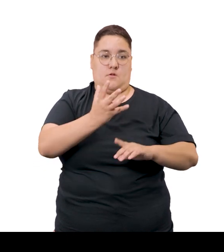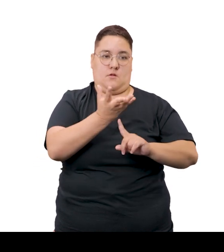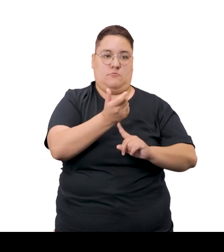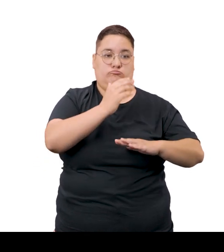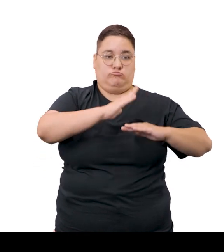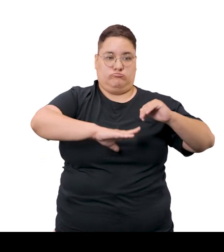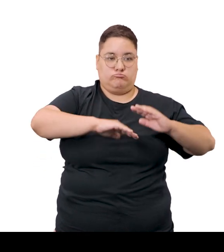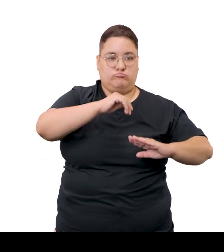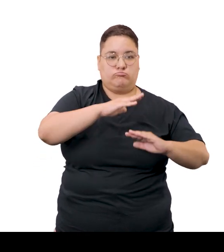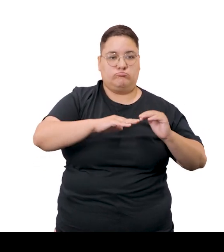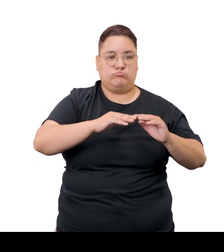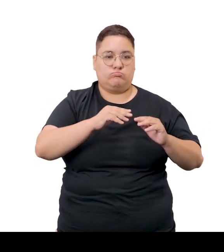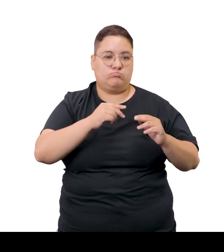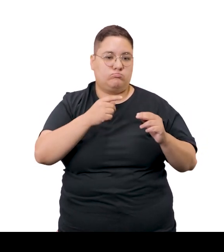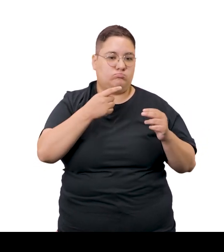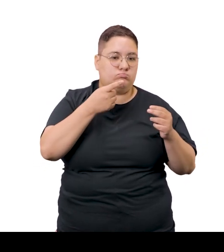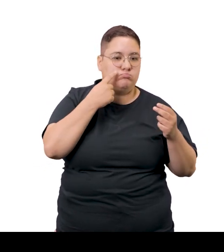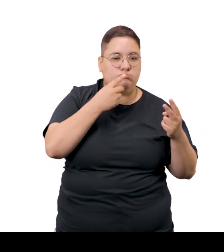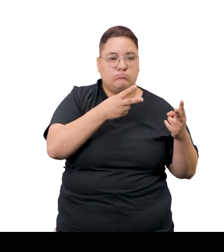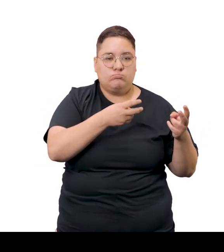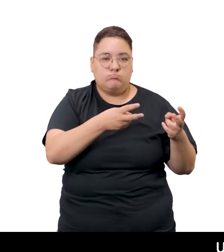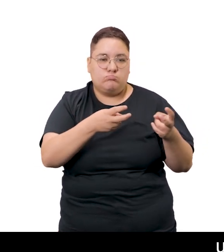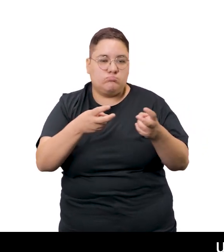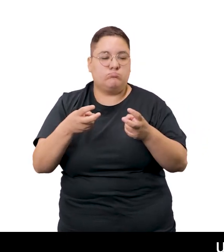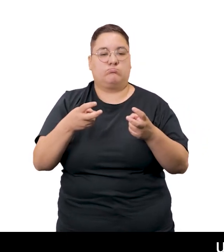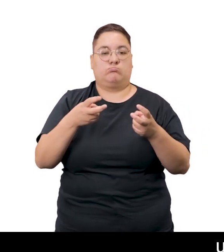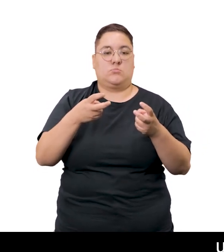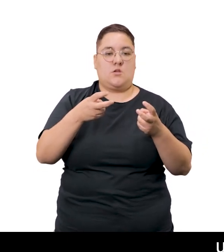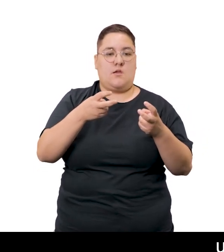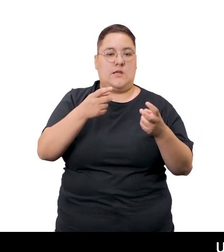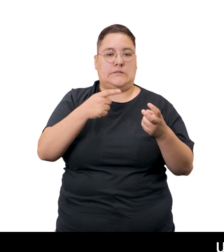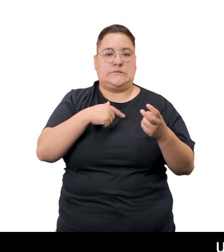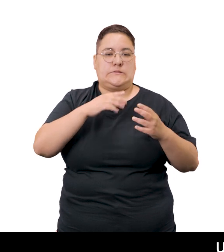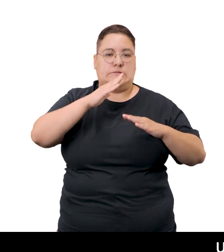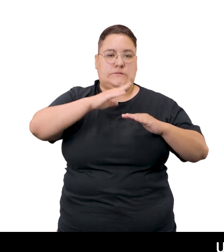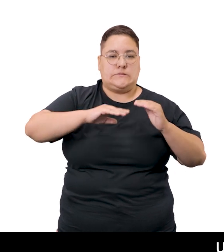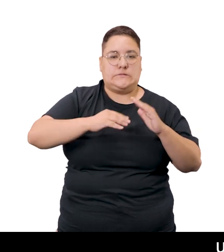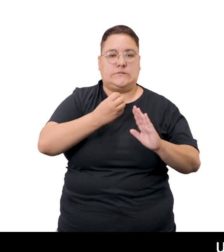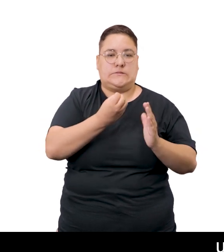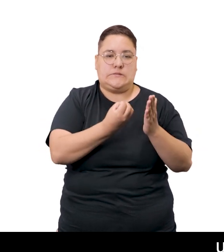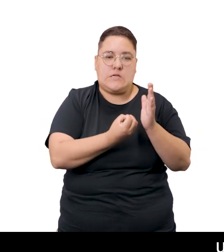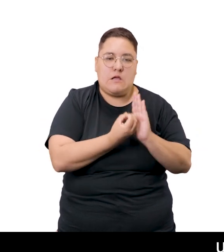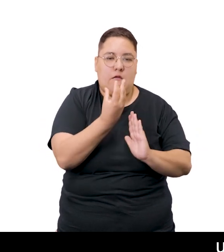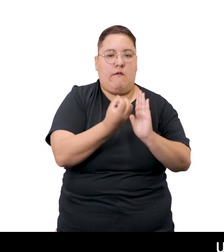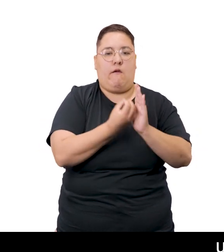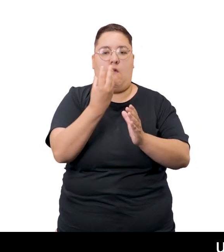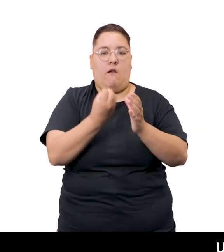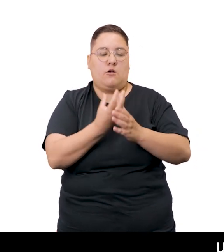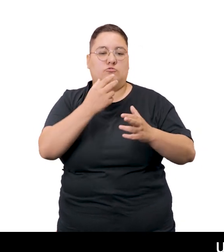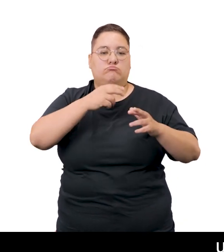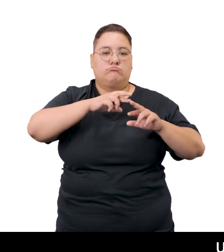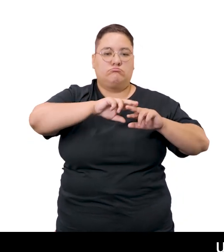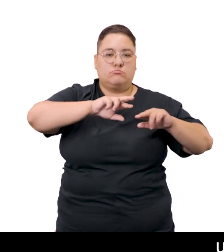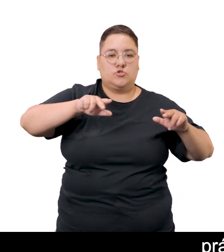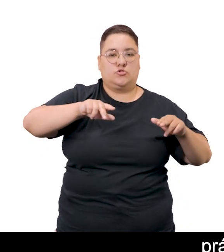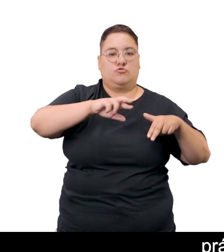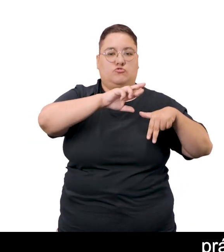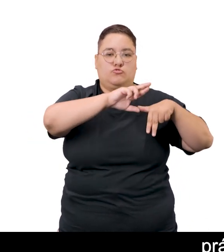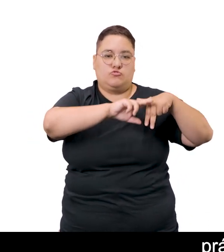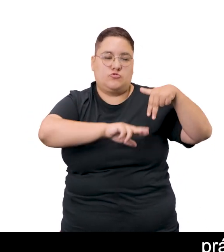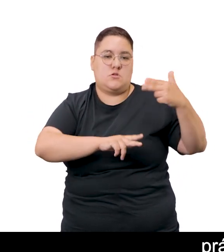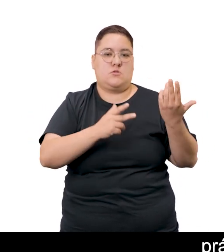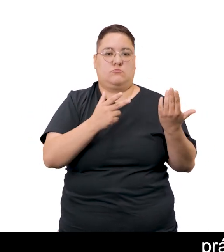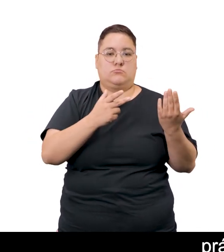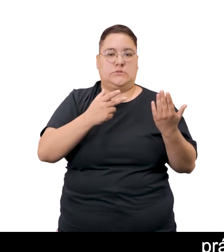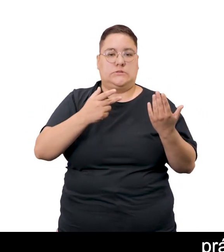A artista explora, através de seus retratos, um período de intensa elaboração de novas possibilidades de gênero,